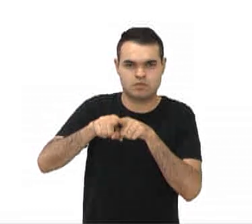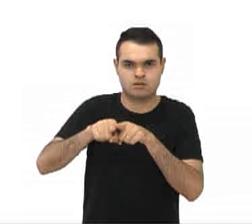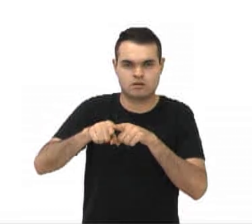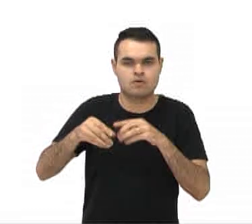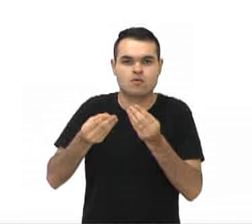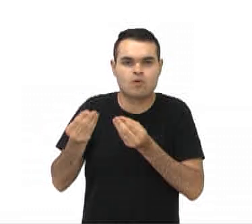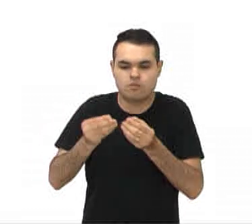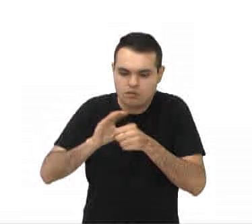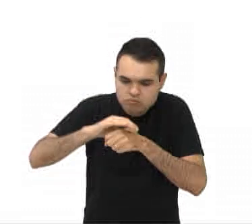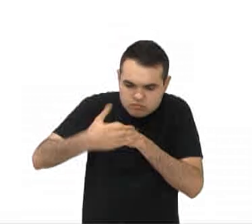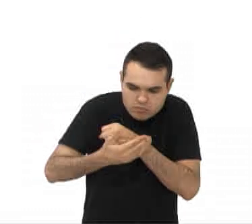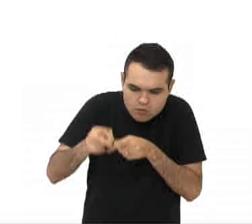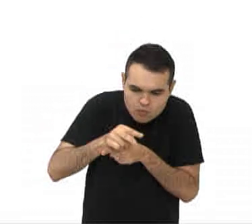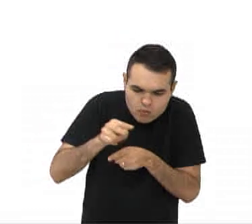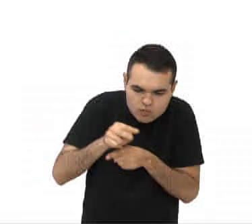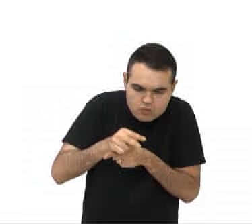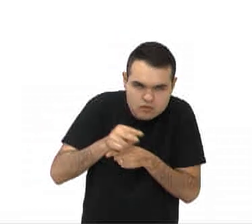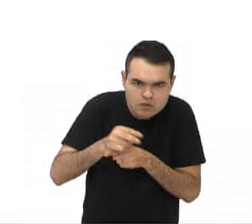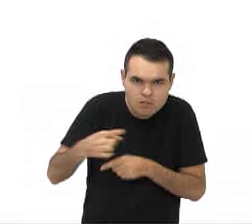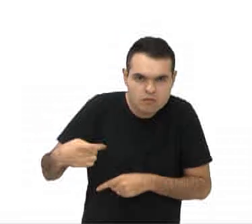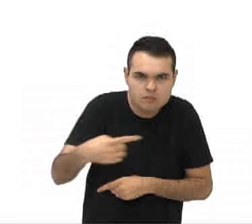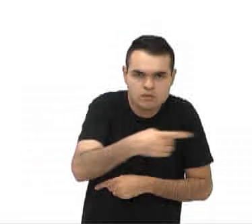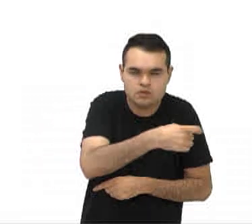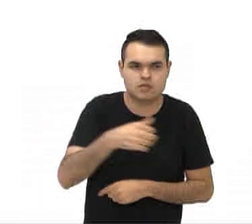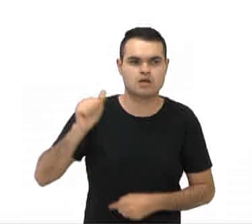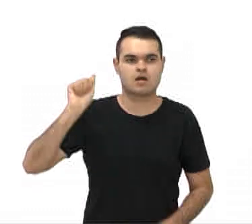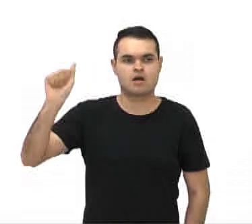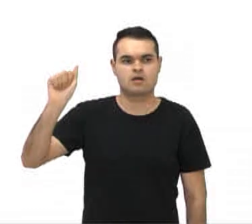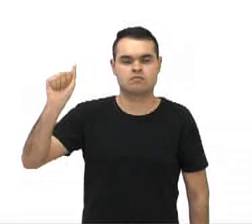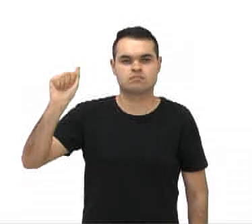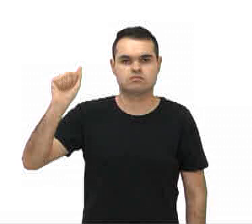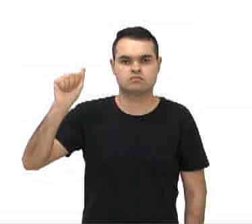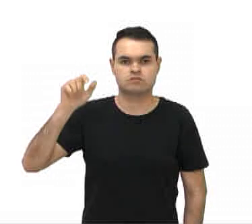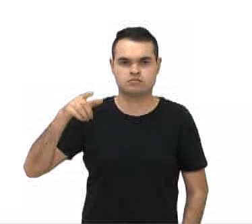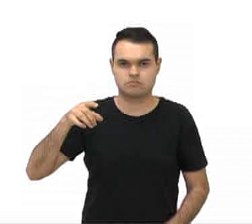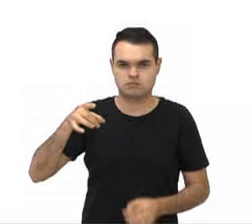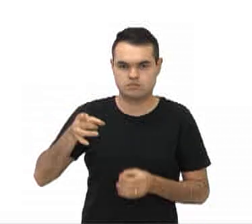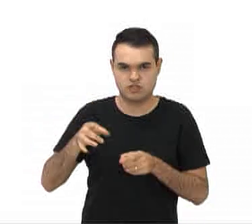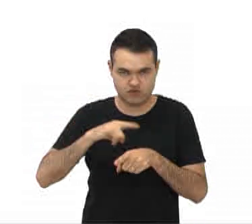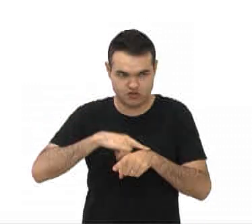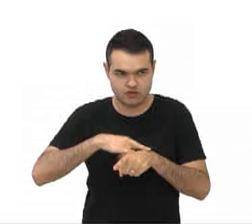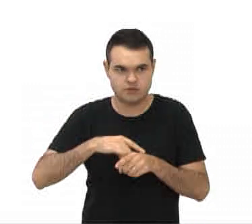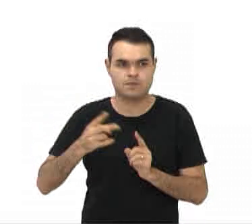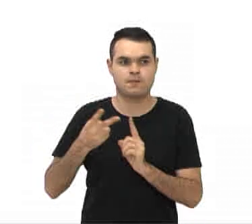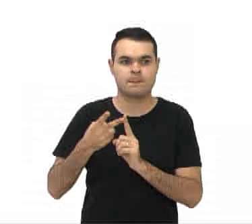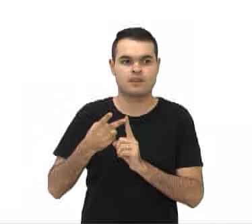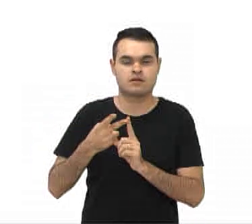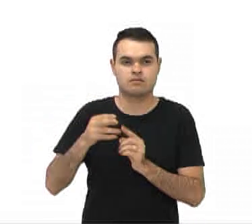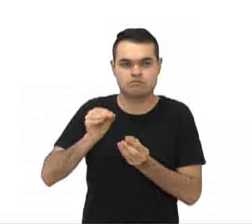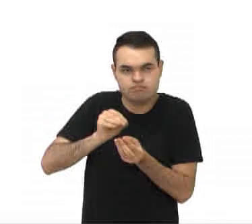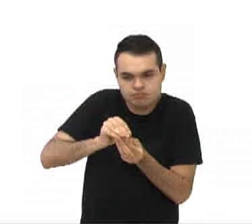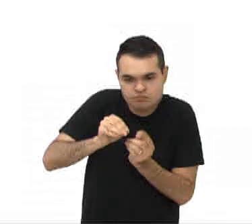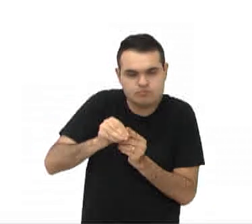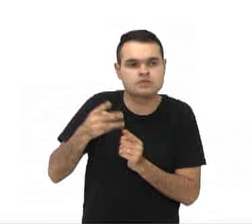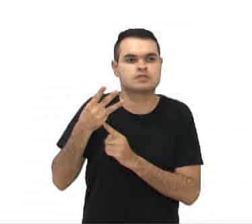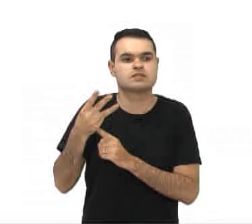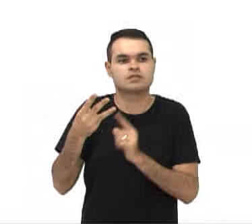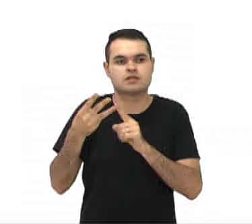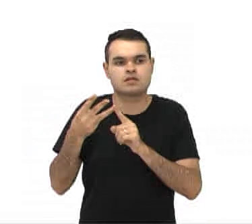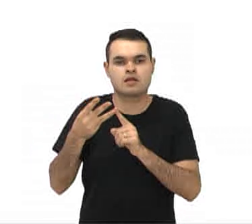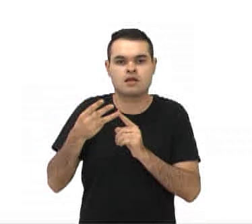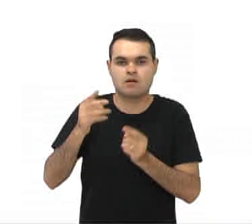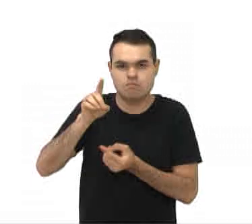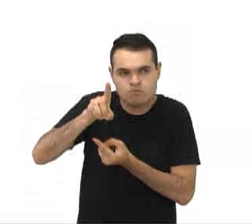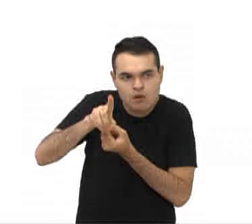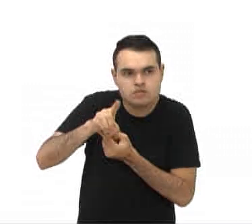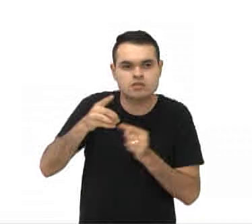os espermatozoides é a alternativa A, uretra, B, vesícula seminal, C, próstata ou D, canal deferente.